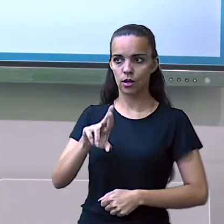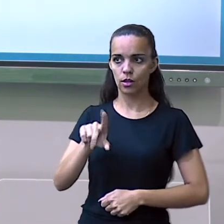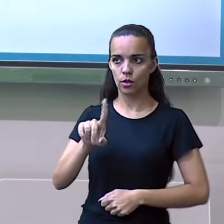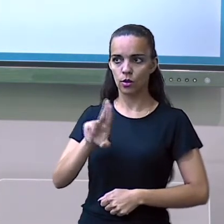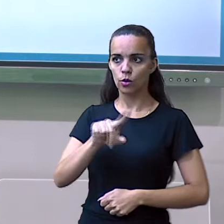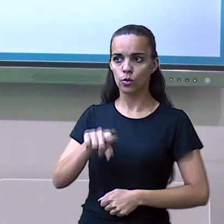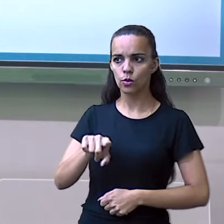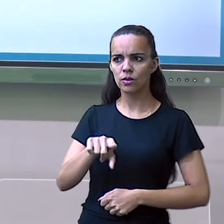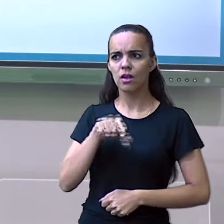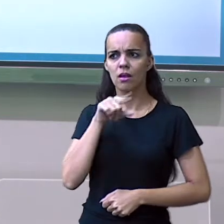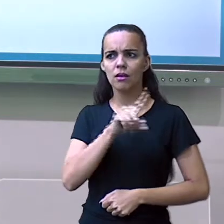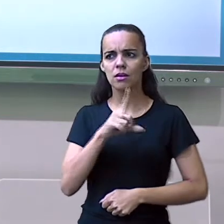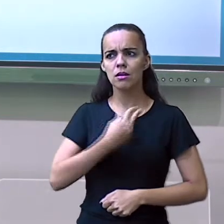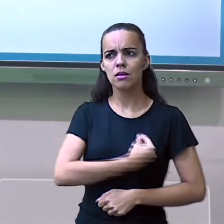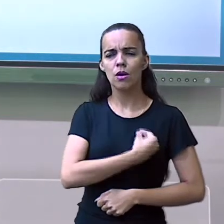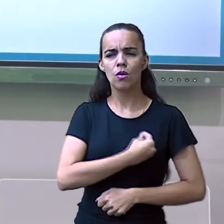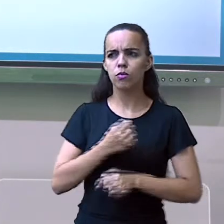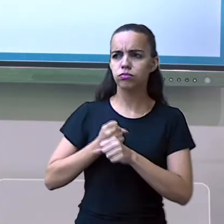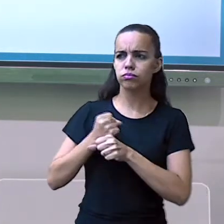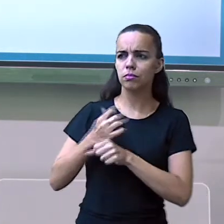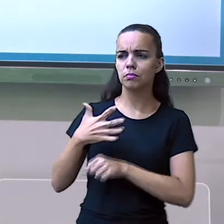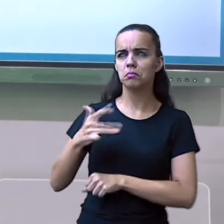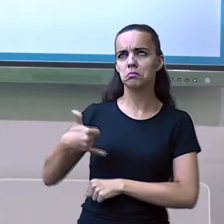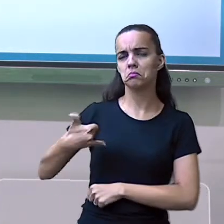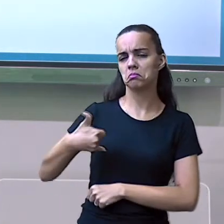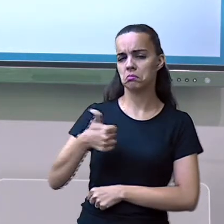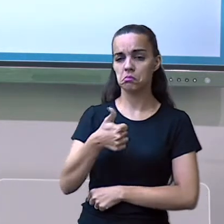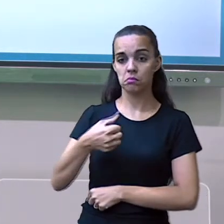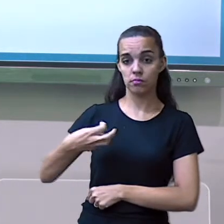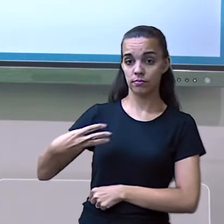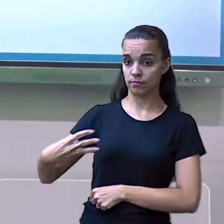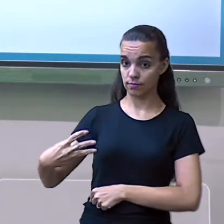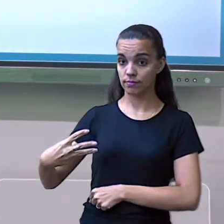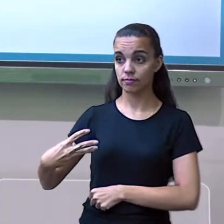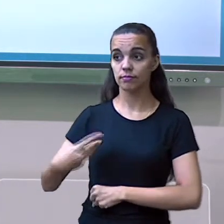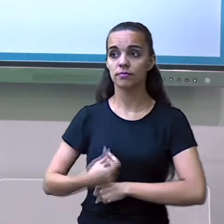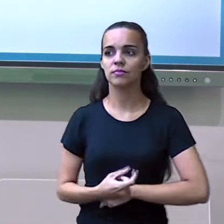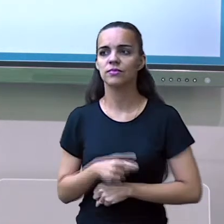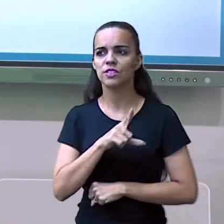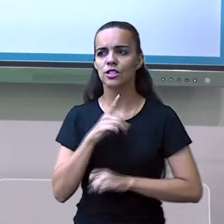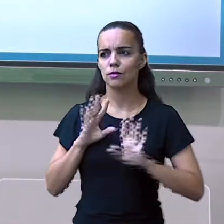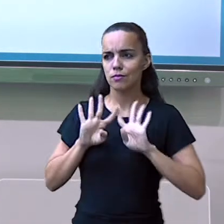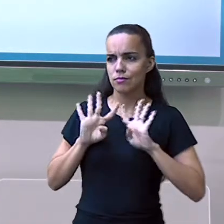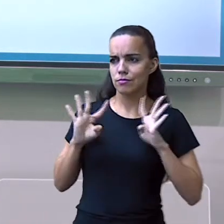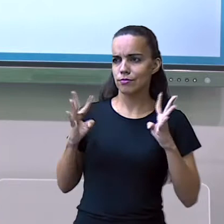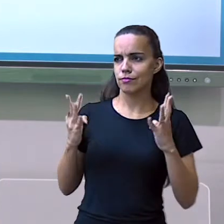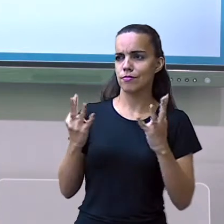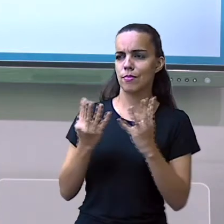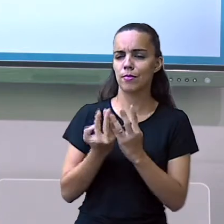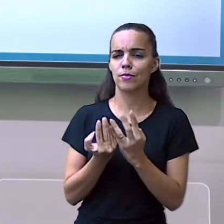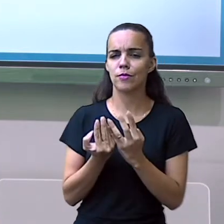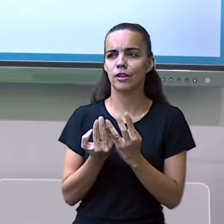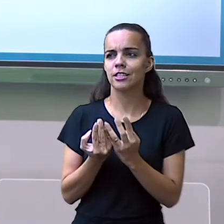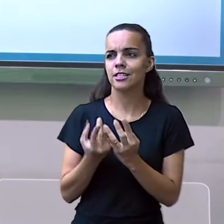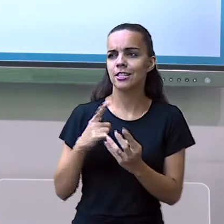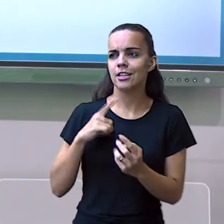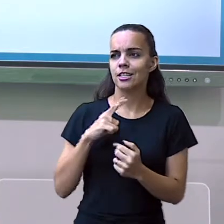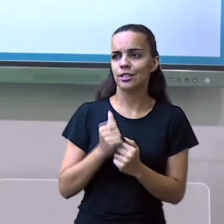Lá vivi até os 13 anos, cercados da magia e